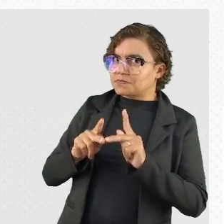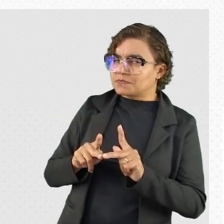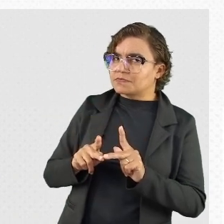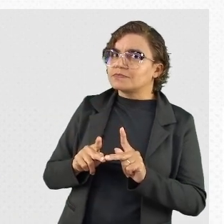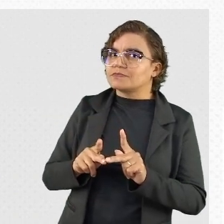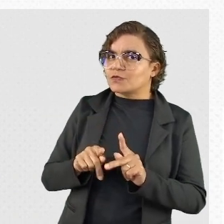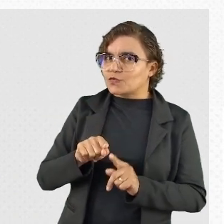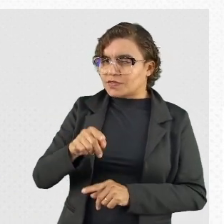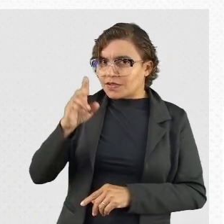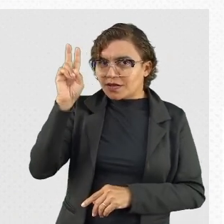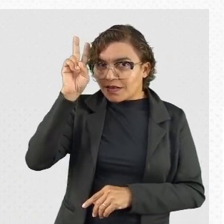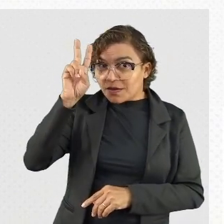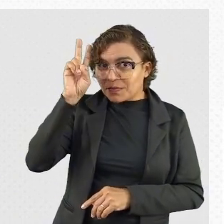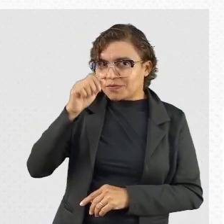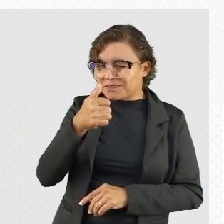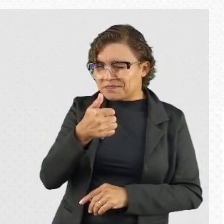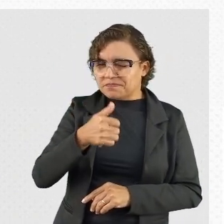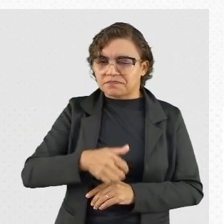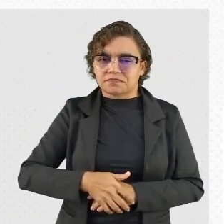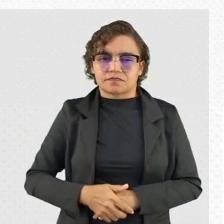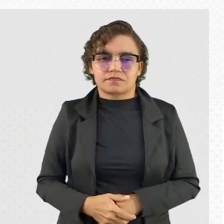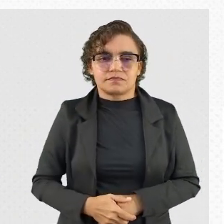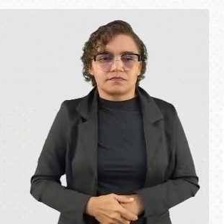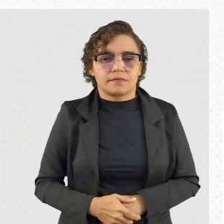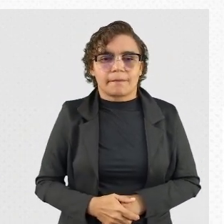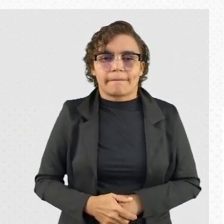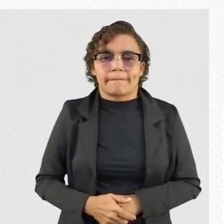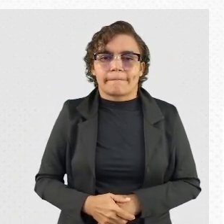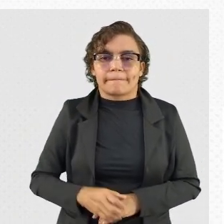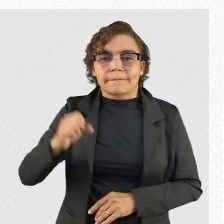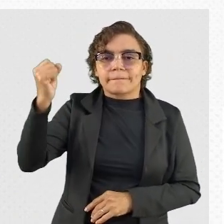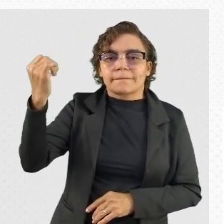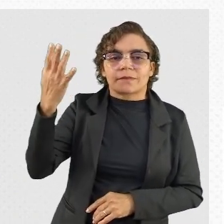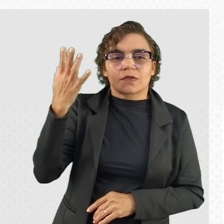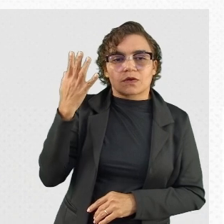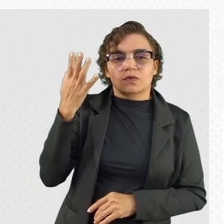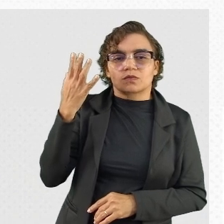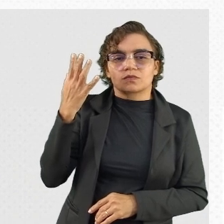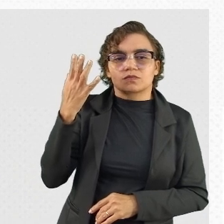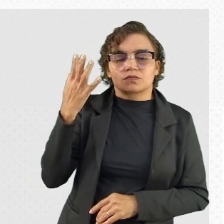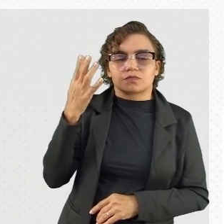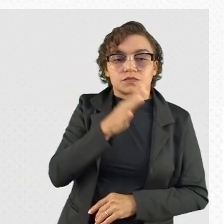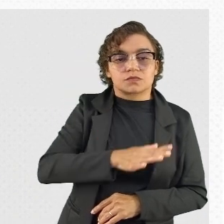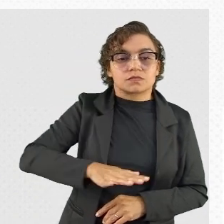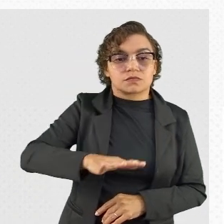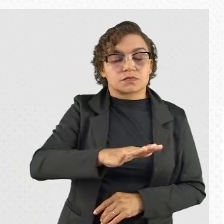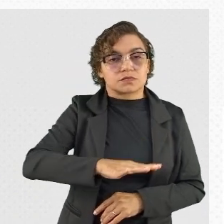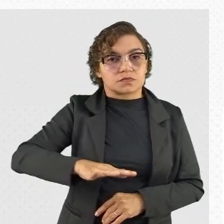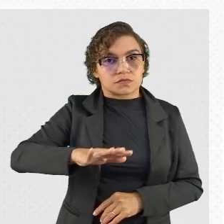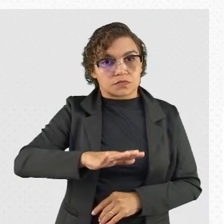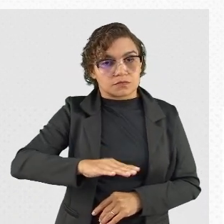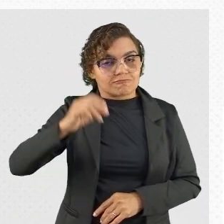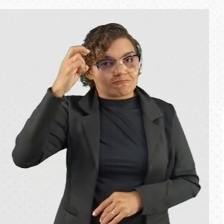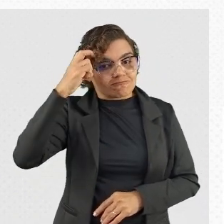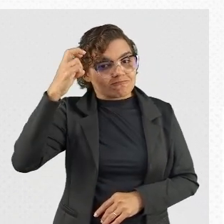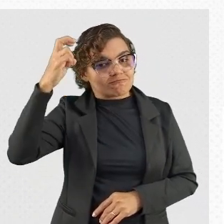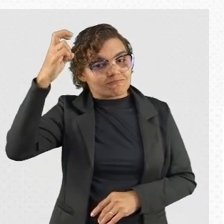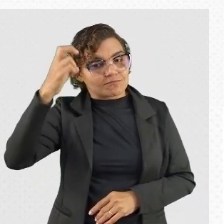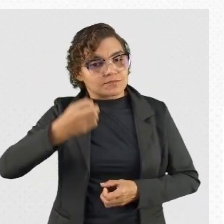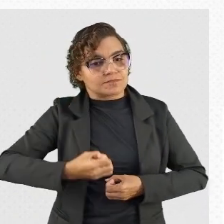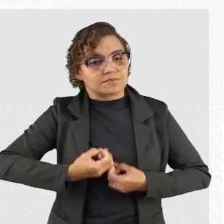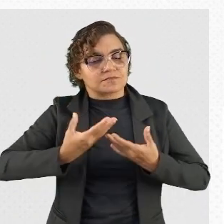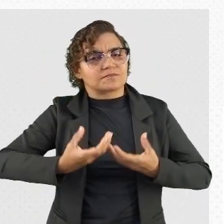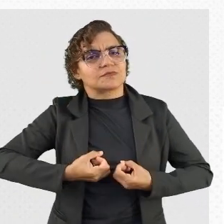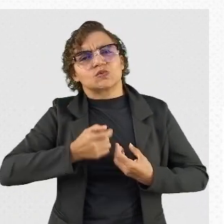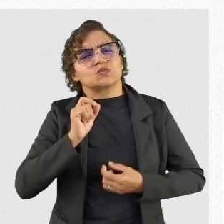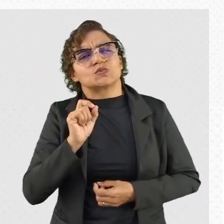mais fresco aí na memória de vocês. O Iluminismo, em seu âmbito intelectual, expressou